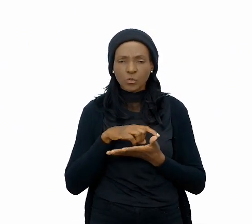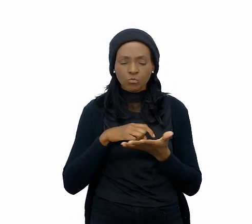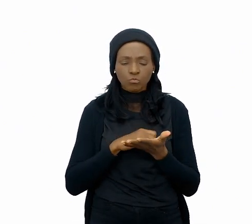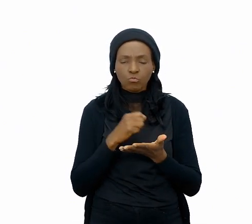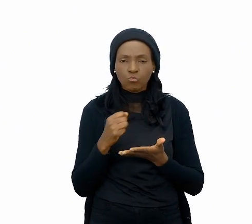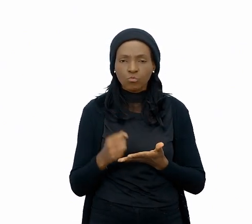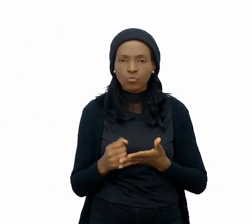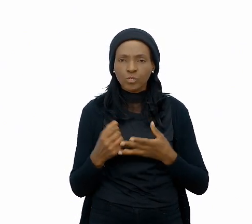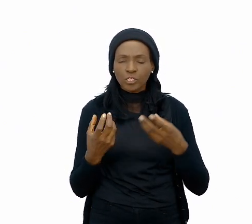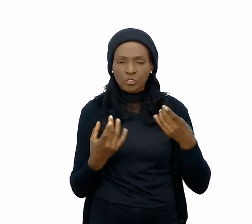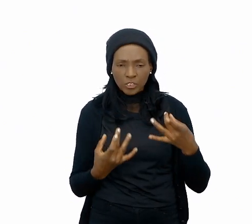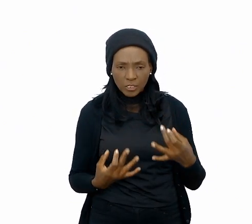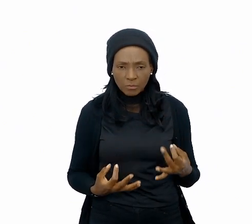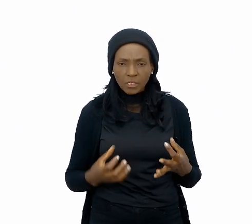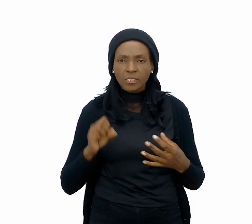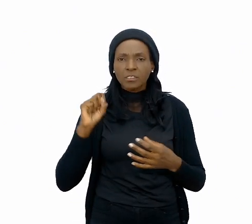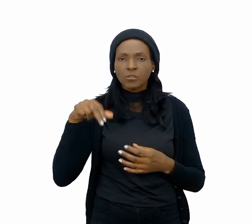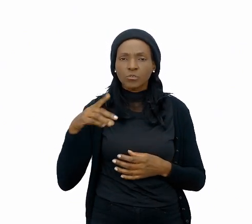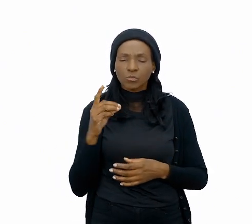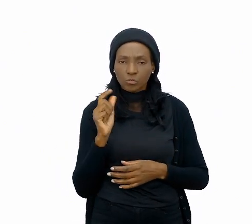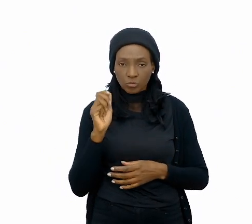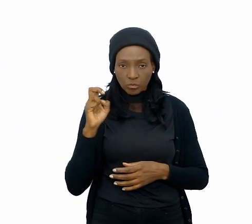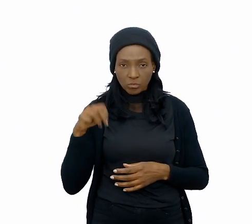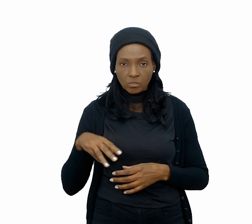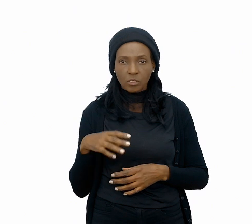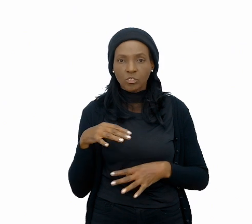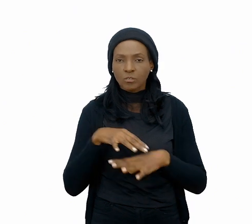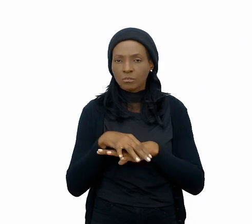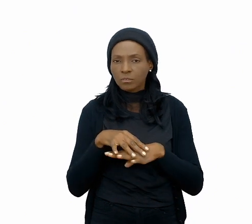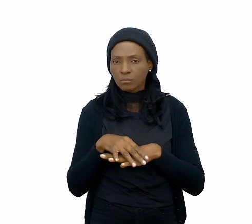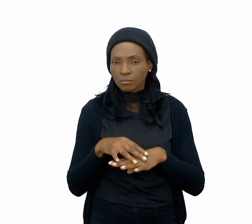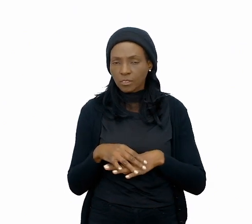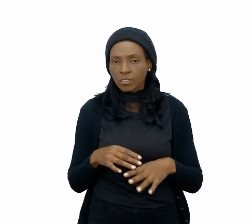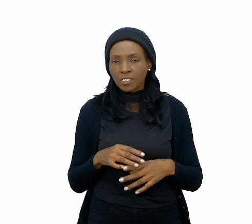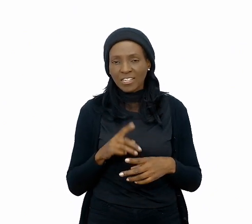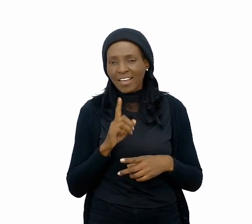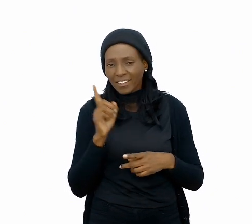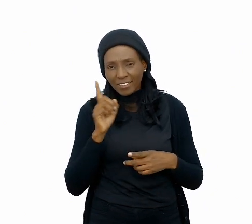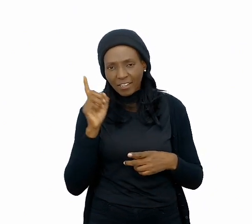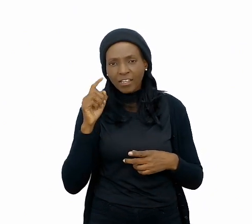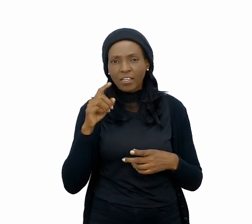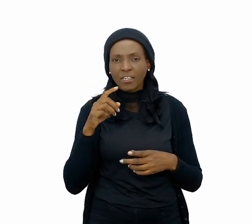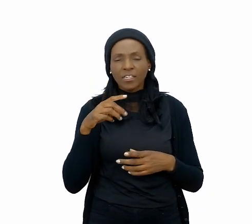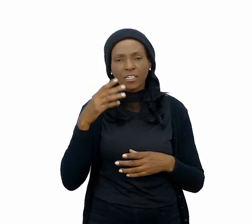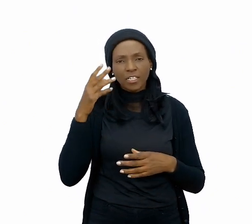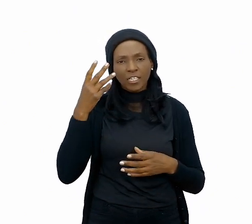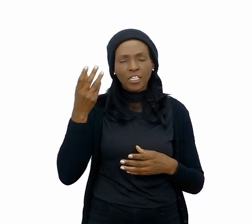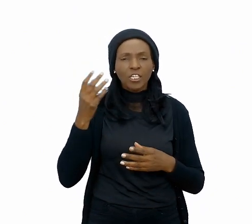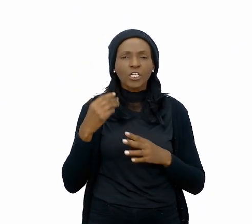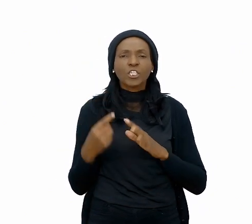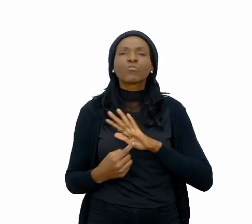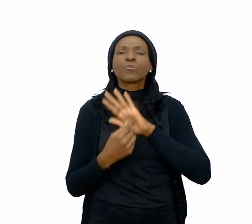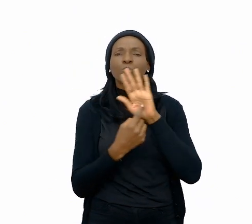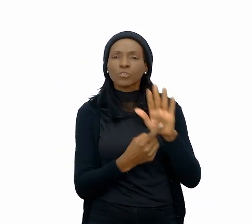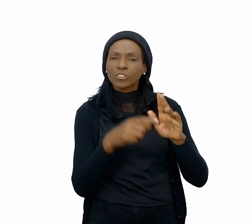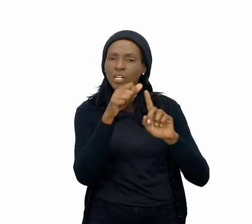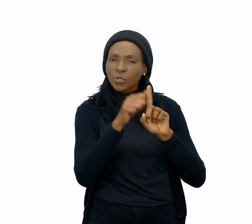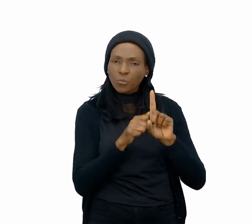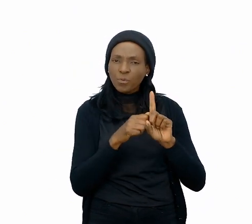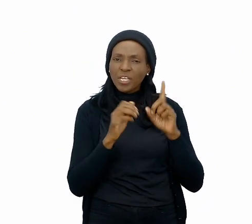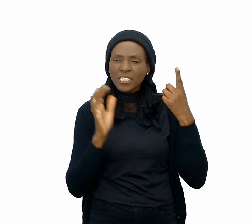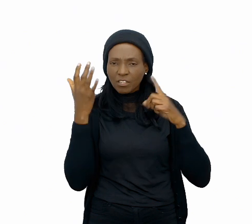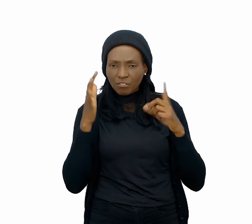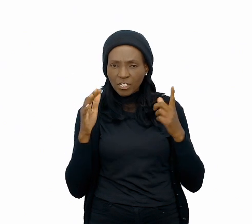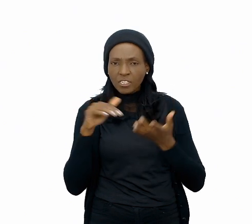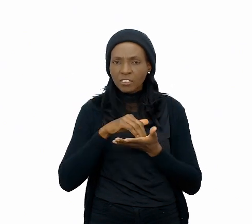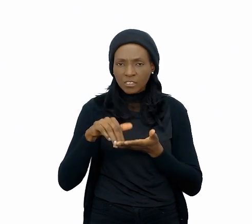de orientações para a sondagem de matemática. É aquele que foi publicado lá em fevereiro pela